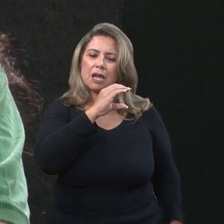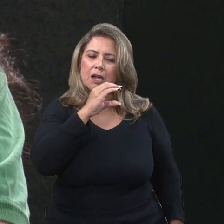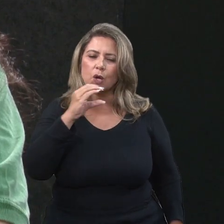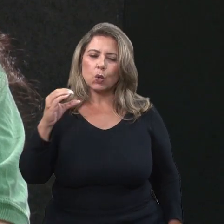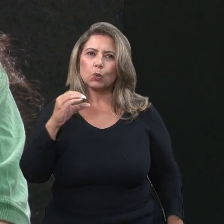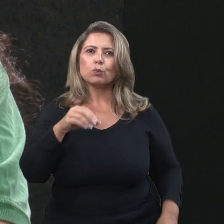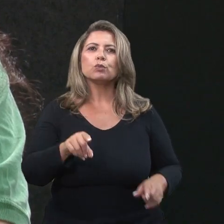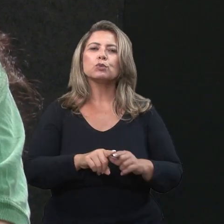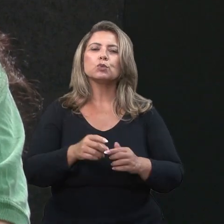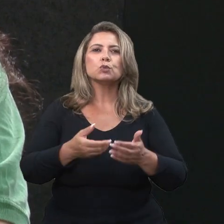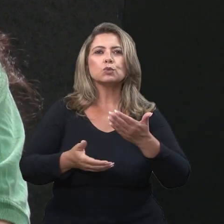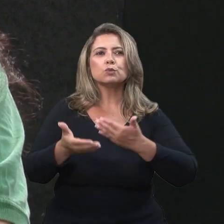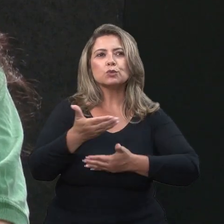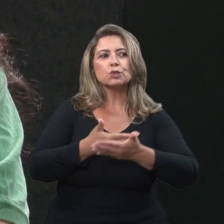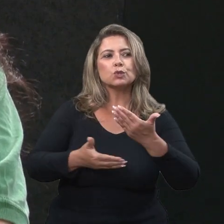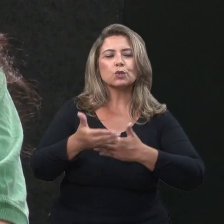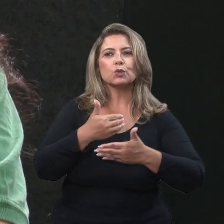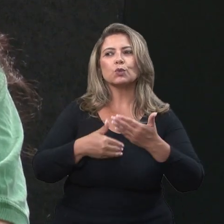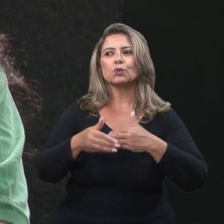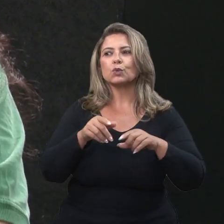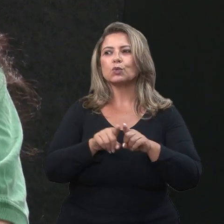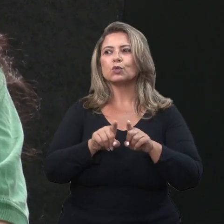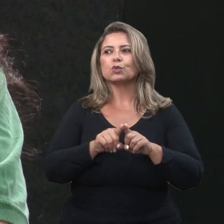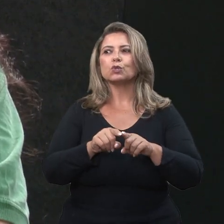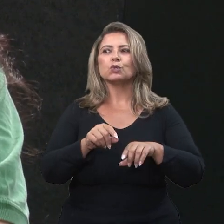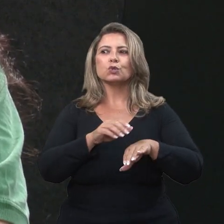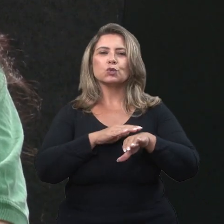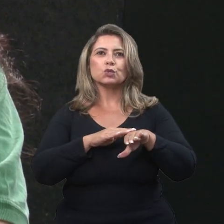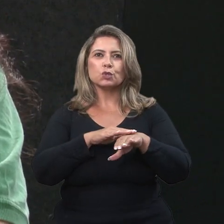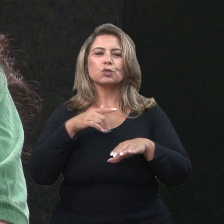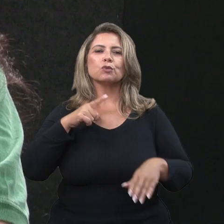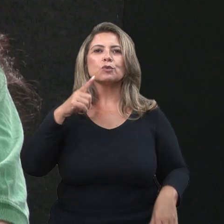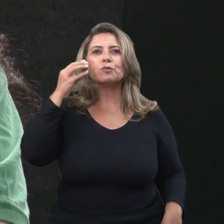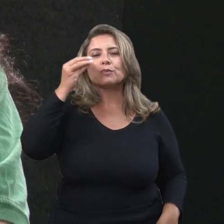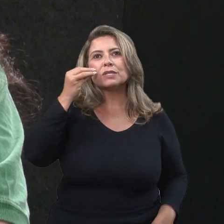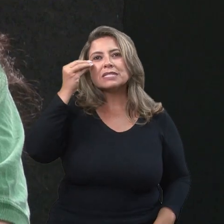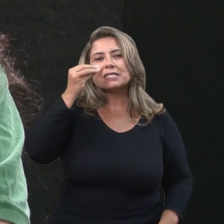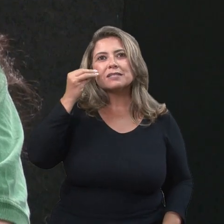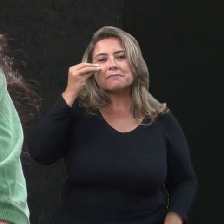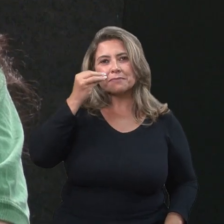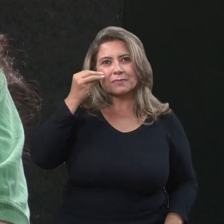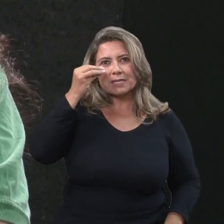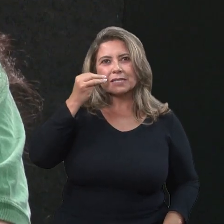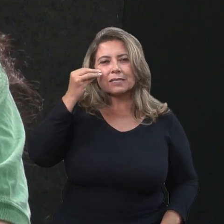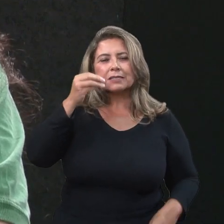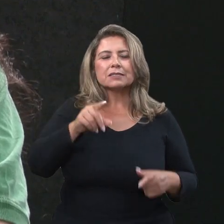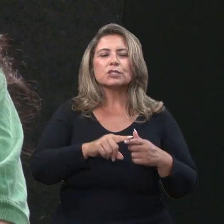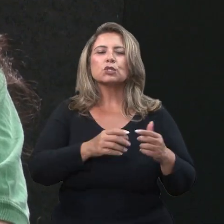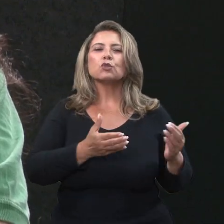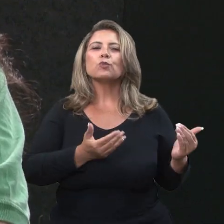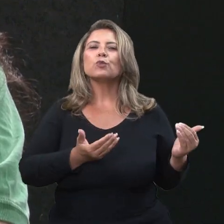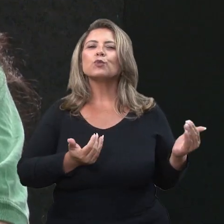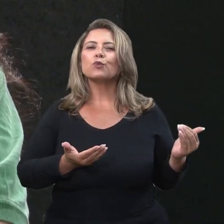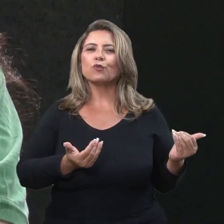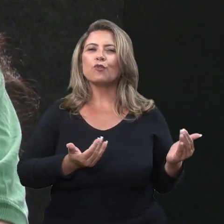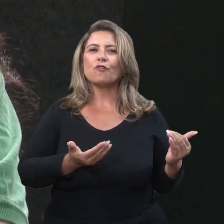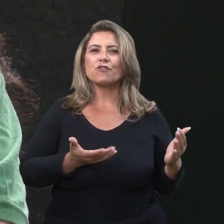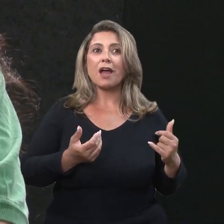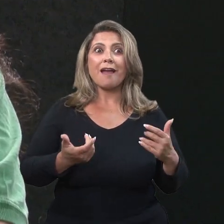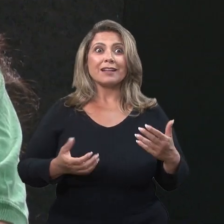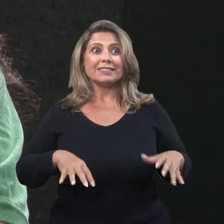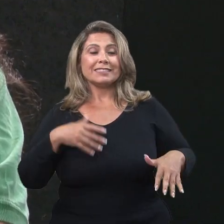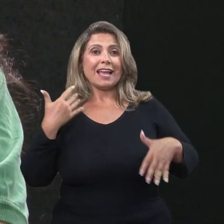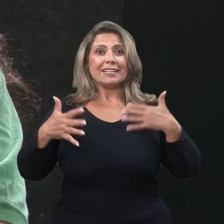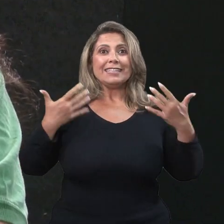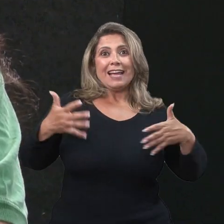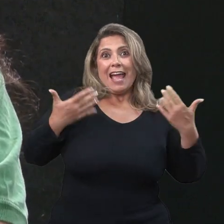às vezes, quando a gente está lidando com adolescente, eu falo da minha experiência em sala, eles estão nessa fase, né, de muita efusão,